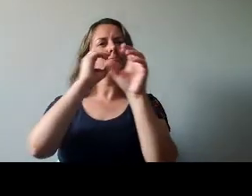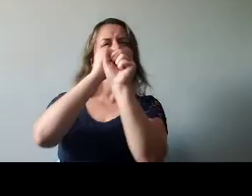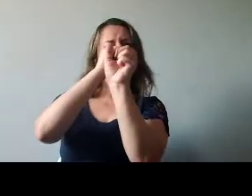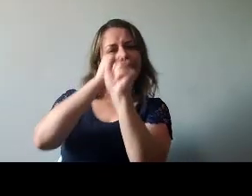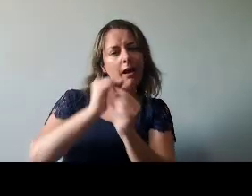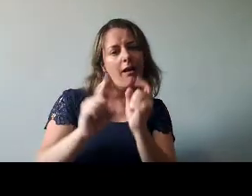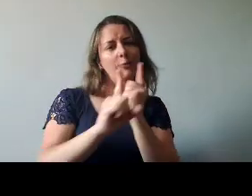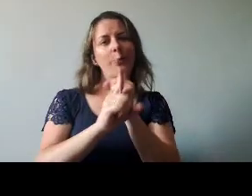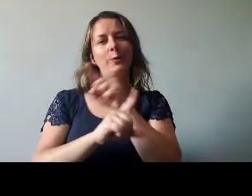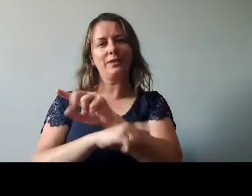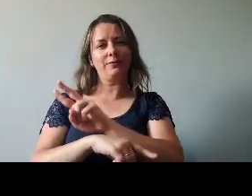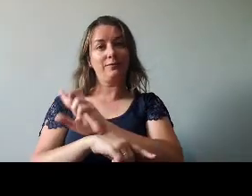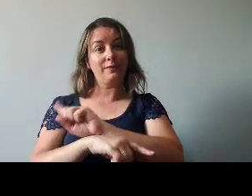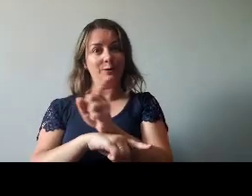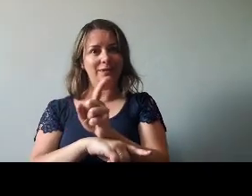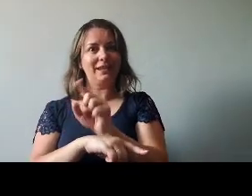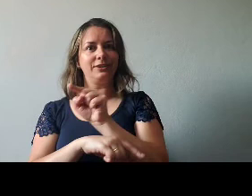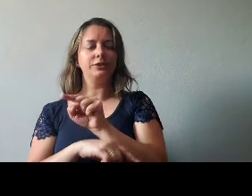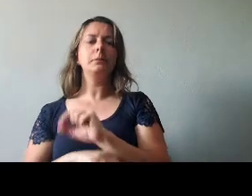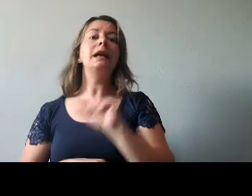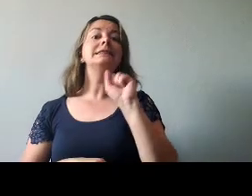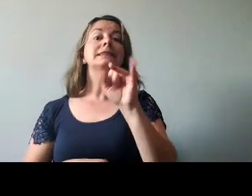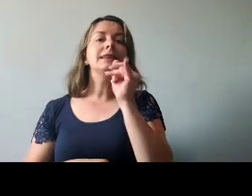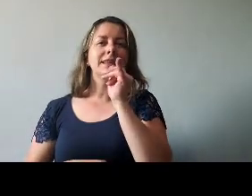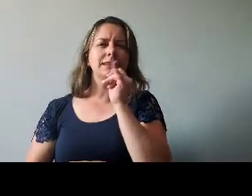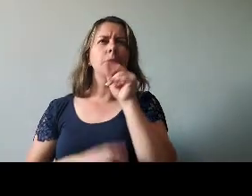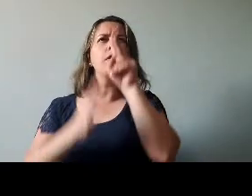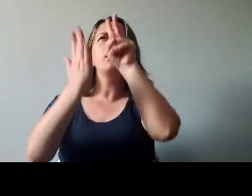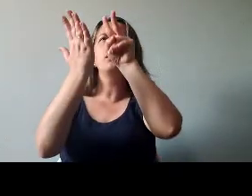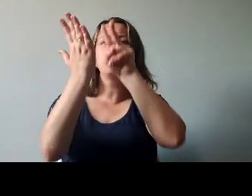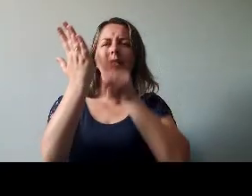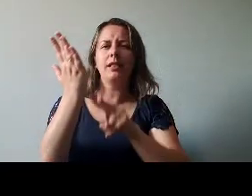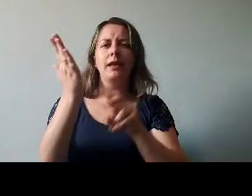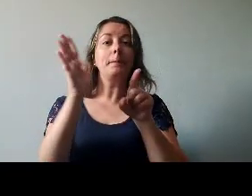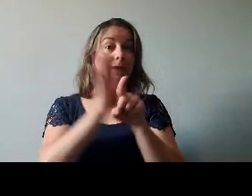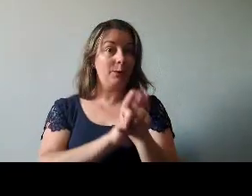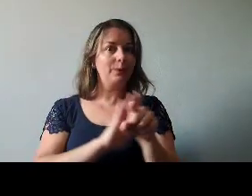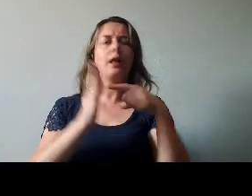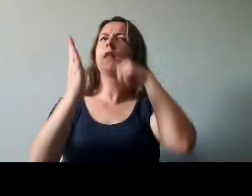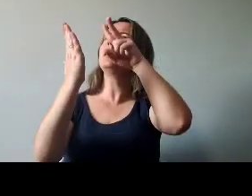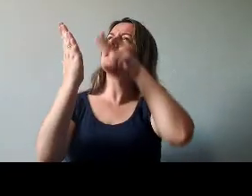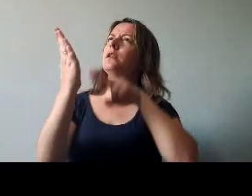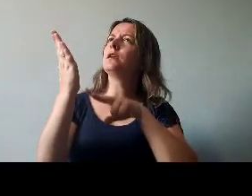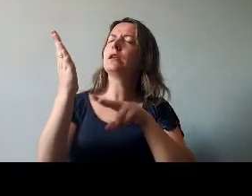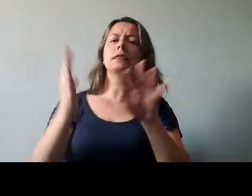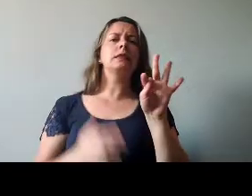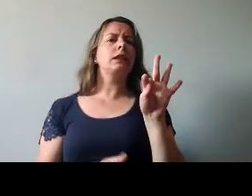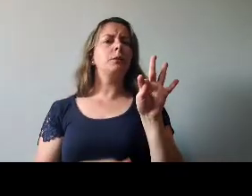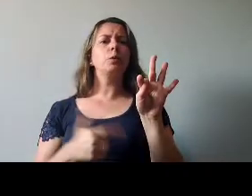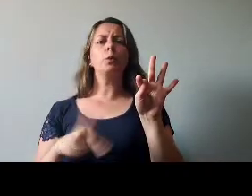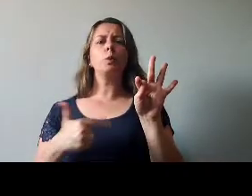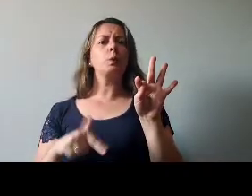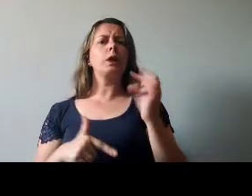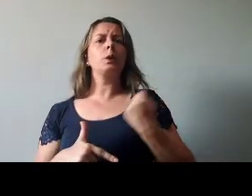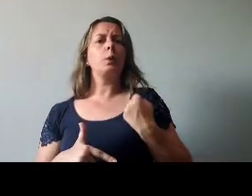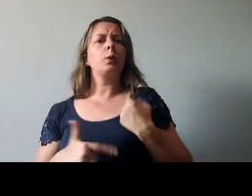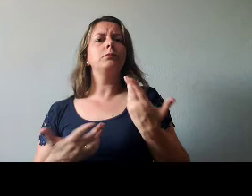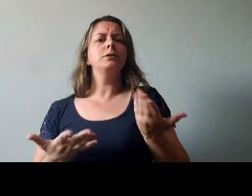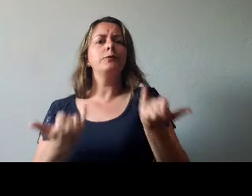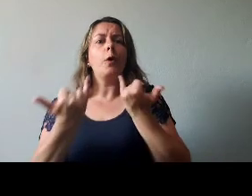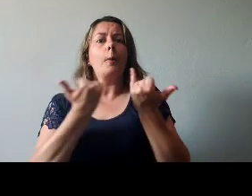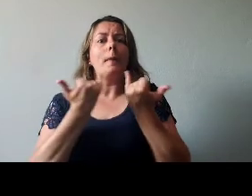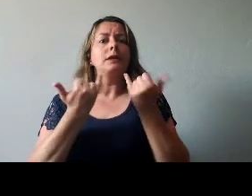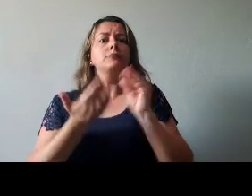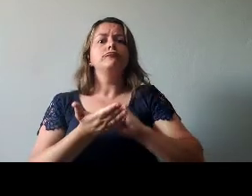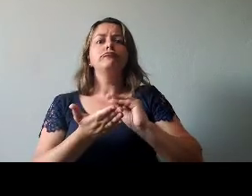se o tempo não for mencionado no problema, se o problema não pedir para calcular o tempo, nem te der o tempo, e aí, como é que você faz? É bom,